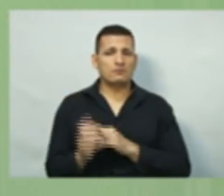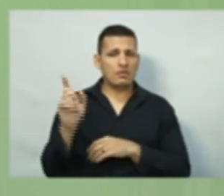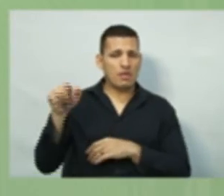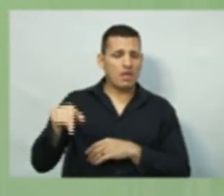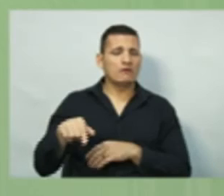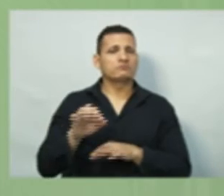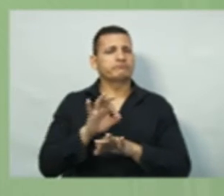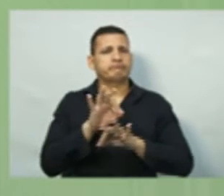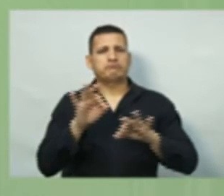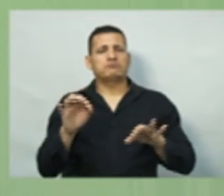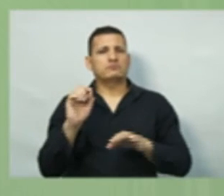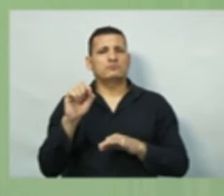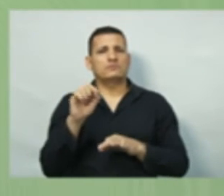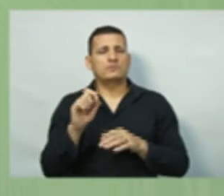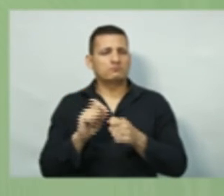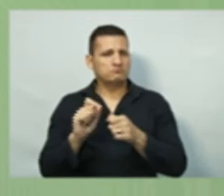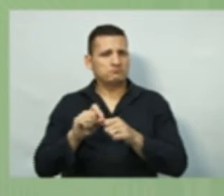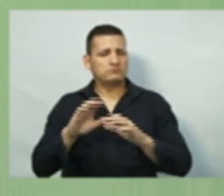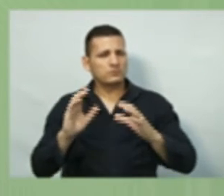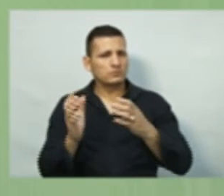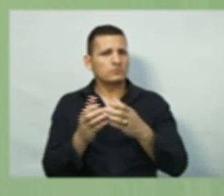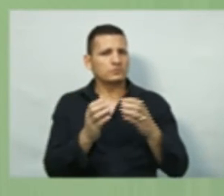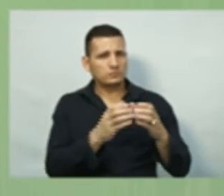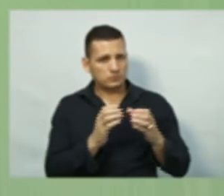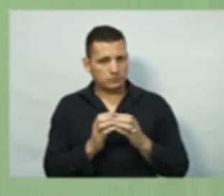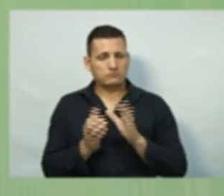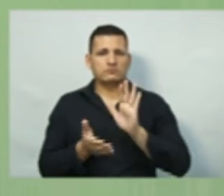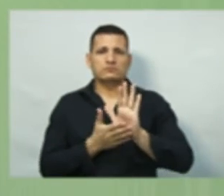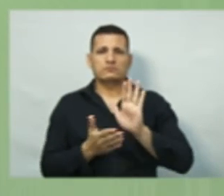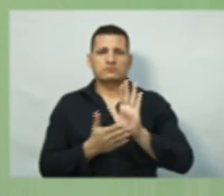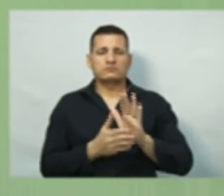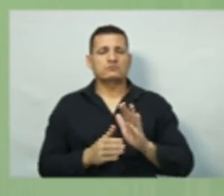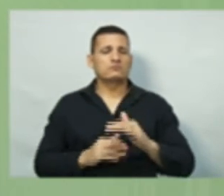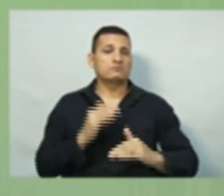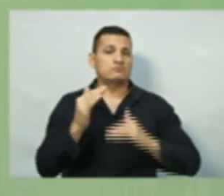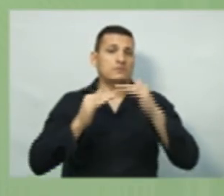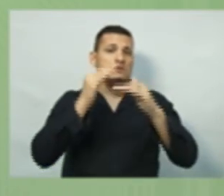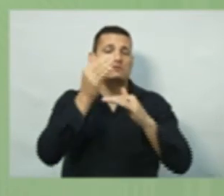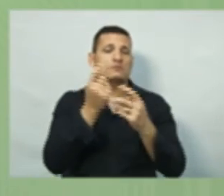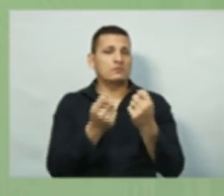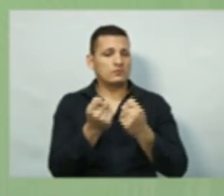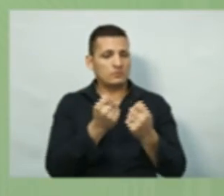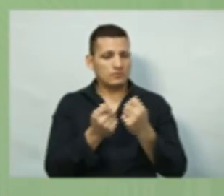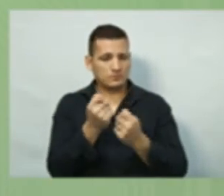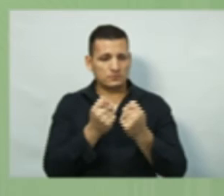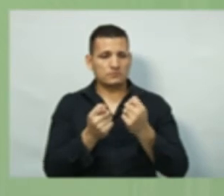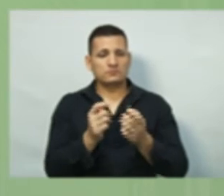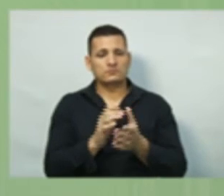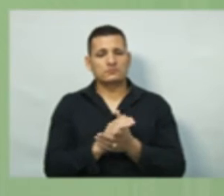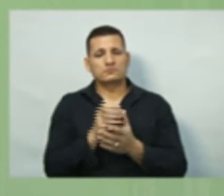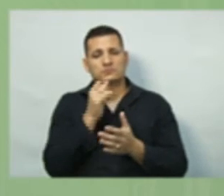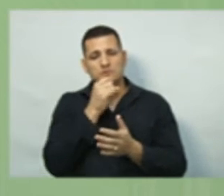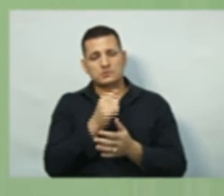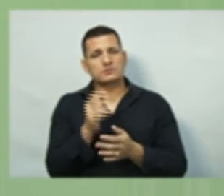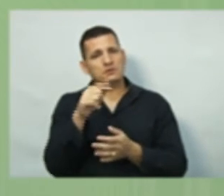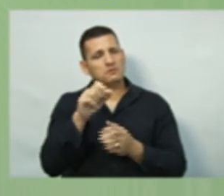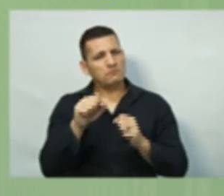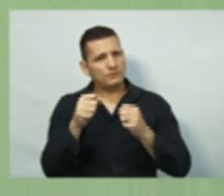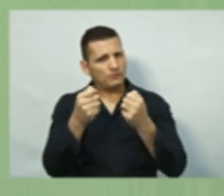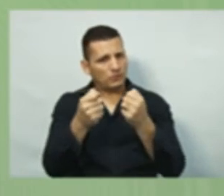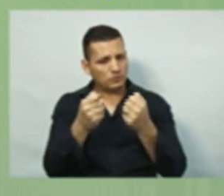de ação coletiva da ação para promover o desenvolvimento econômico, se esta é suficientemente forte